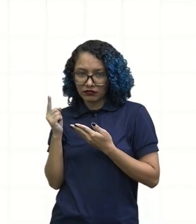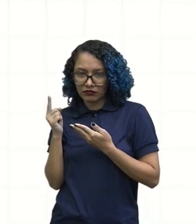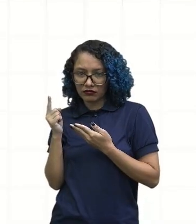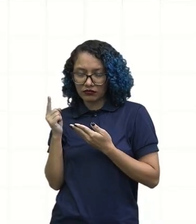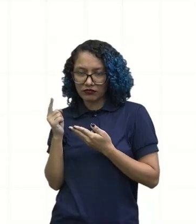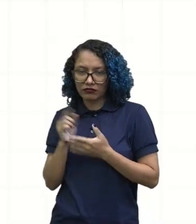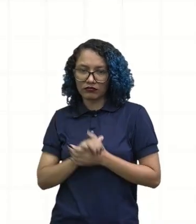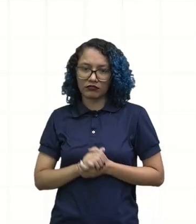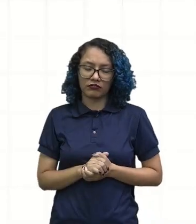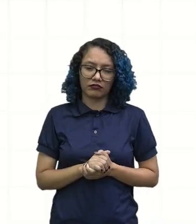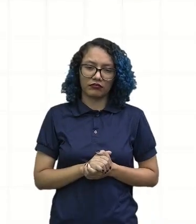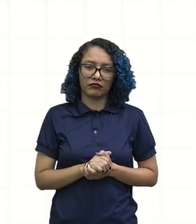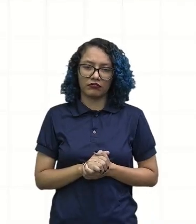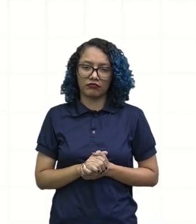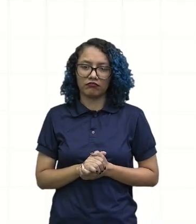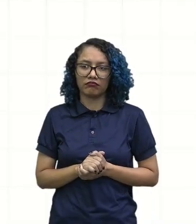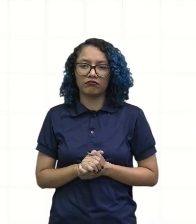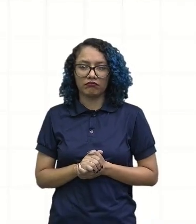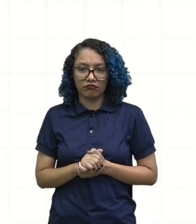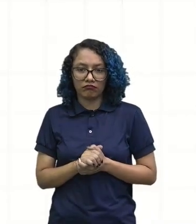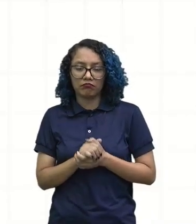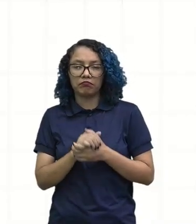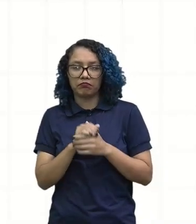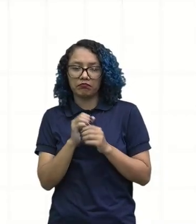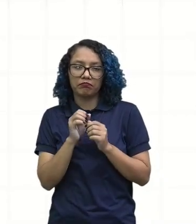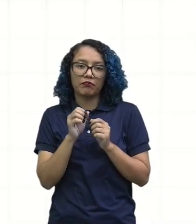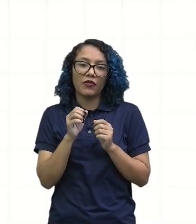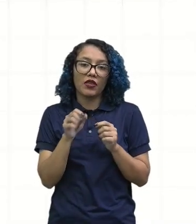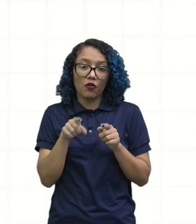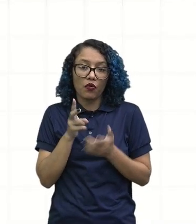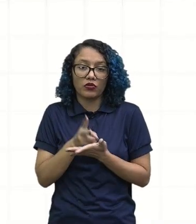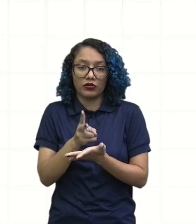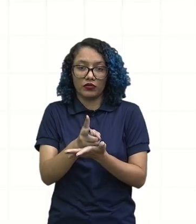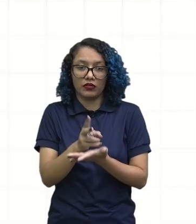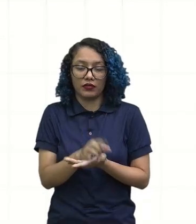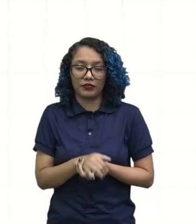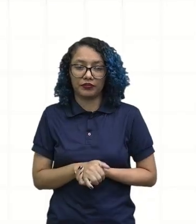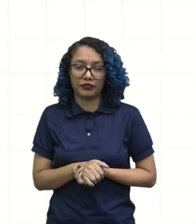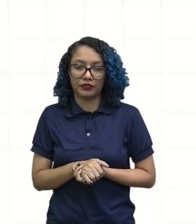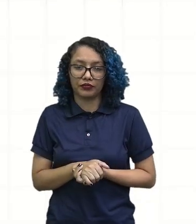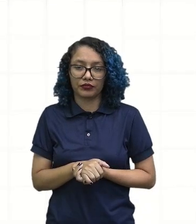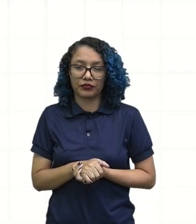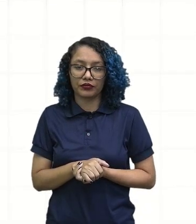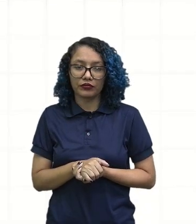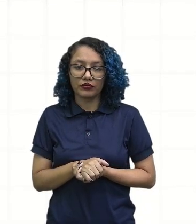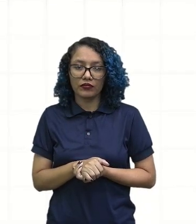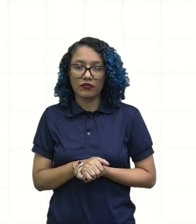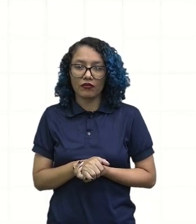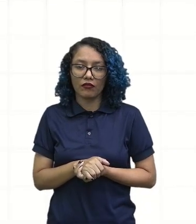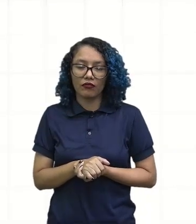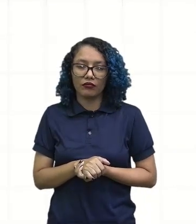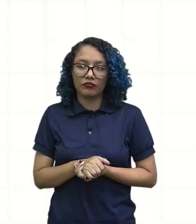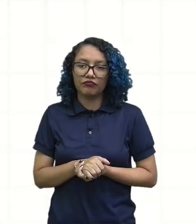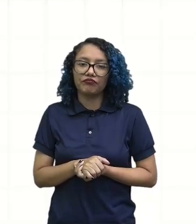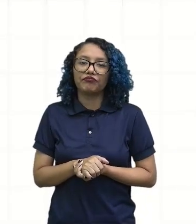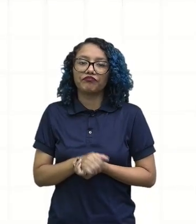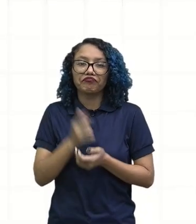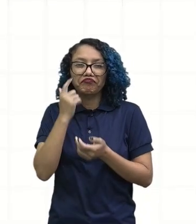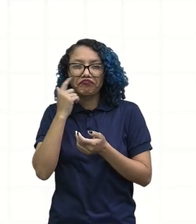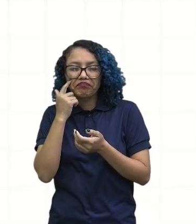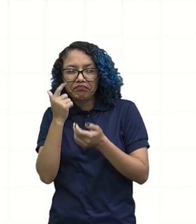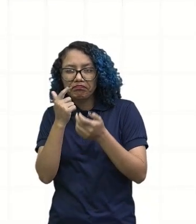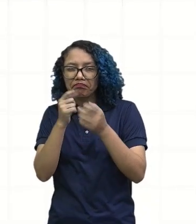então, o acento circunflexo. Tá legal? Para continuar, tem mais outras coisas importantes aqui, presta atenção.